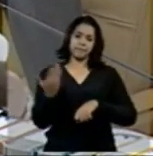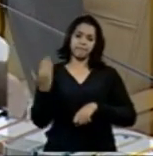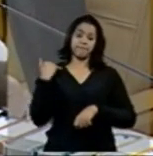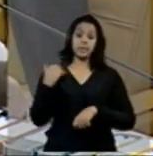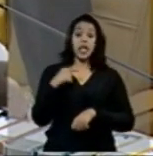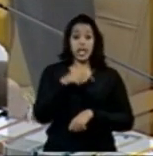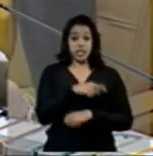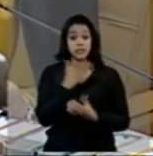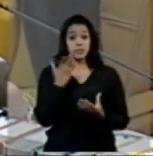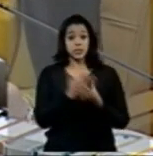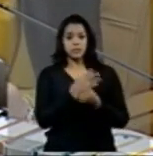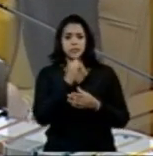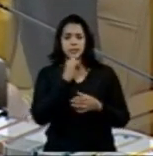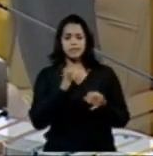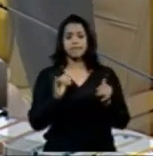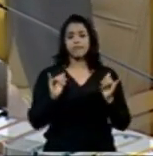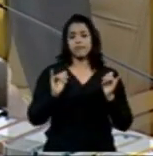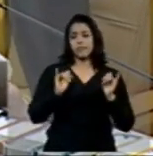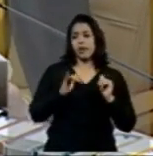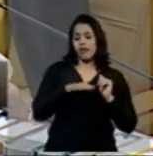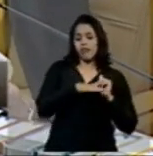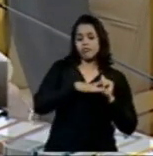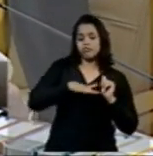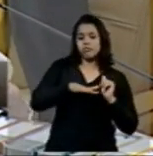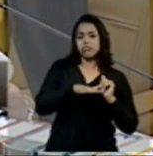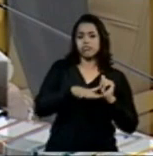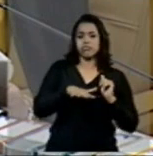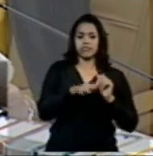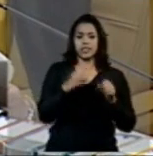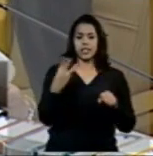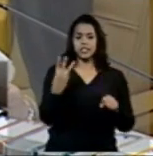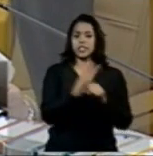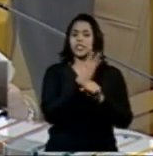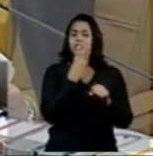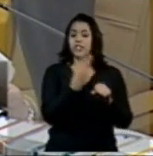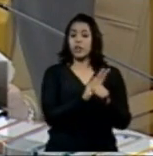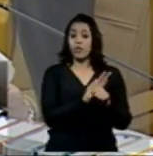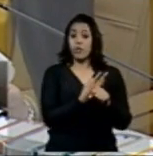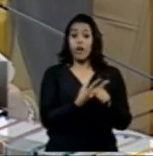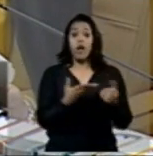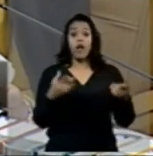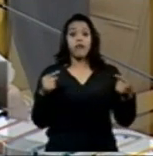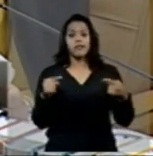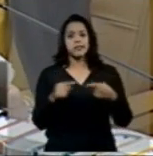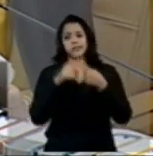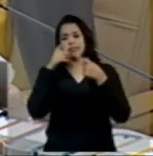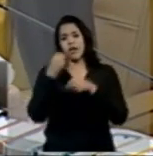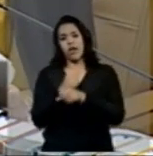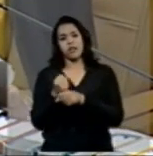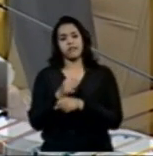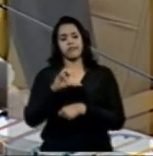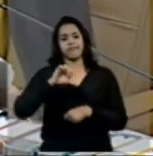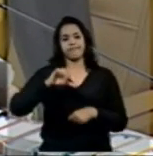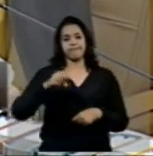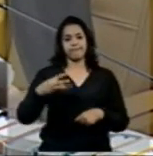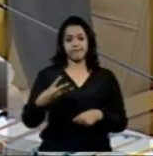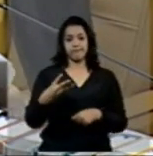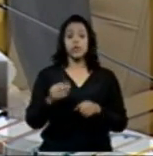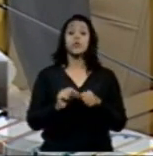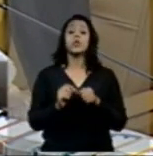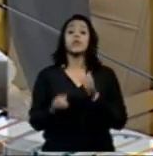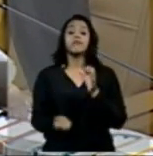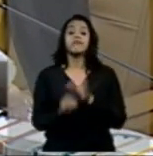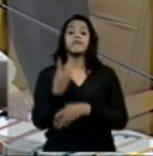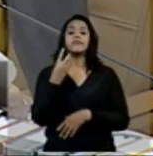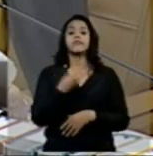esse processo de acomodação jurisprudencial da terceirização veio a calhar em 1993, com a edição